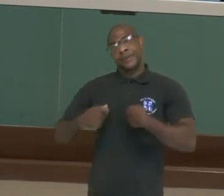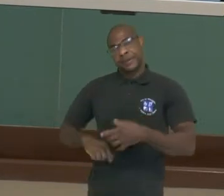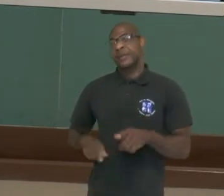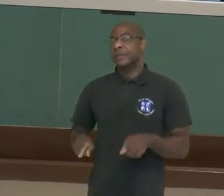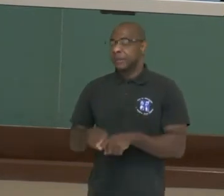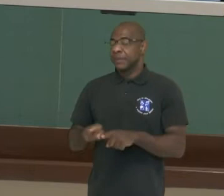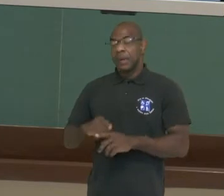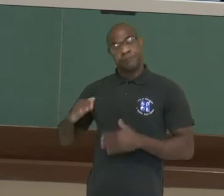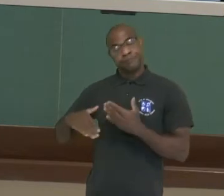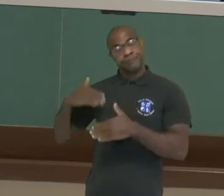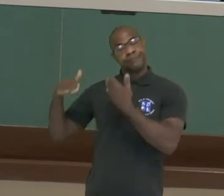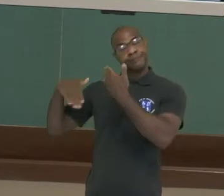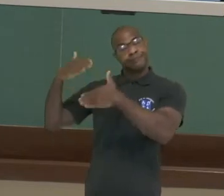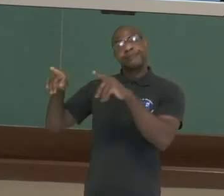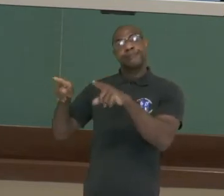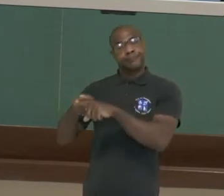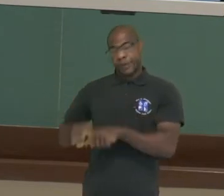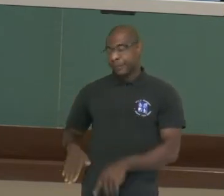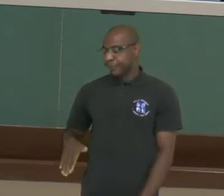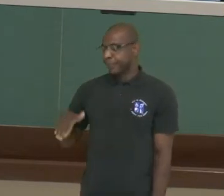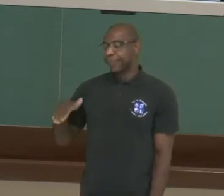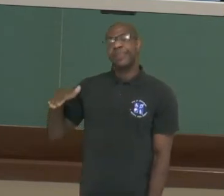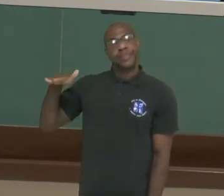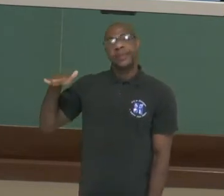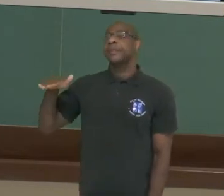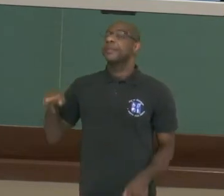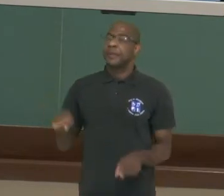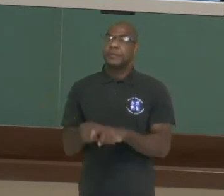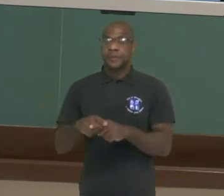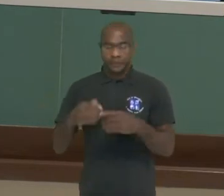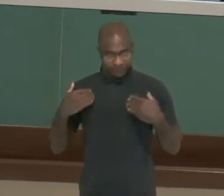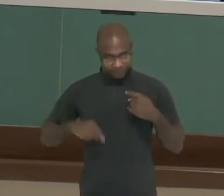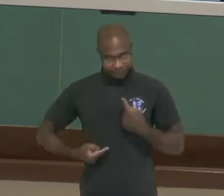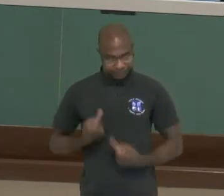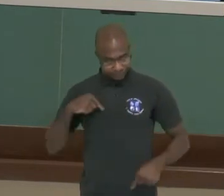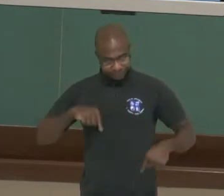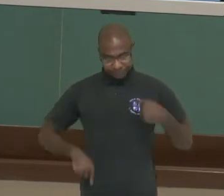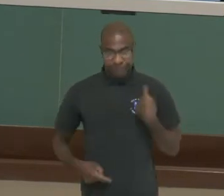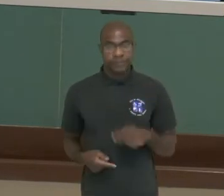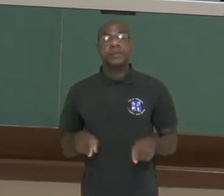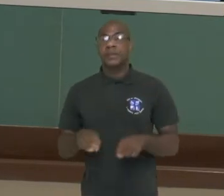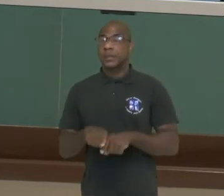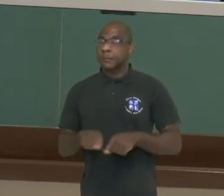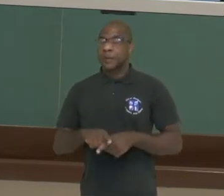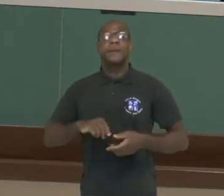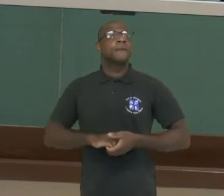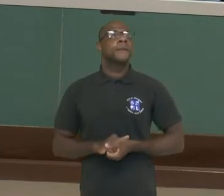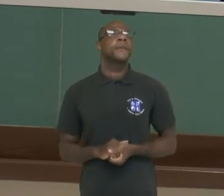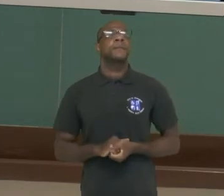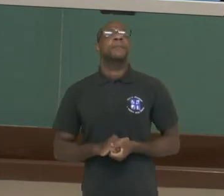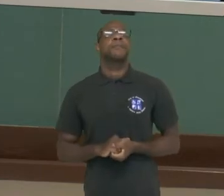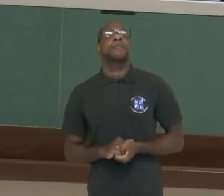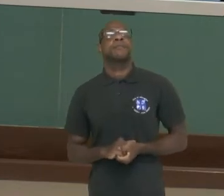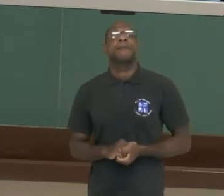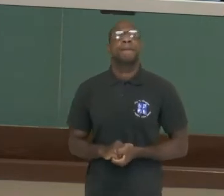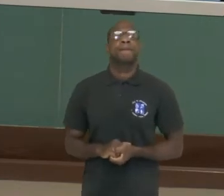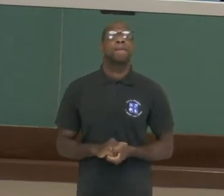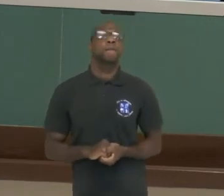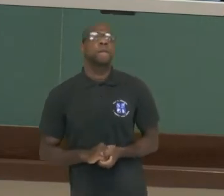relacionado ao desenvolvimento desses hormônios sexuais nessa moça, no caso,